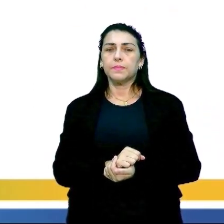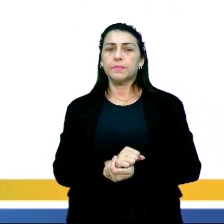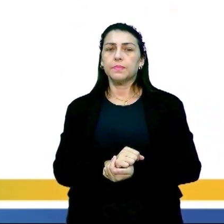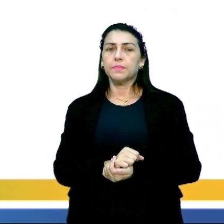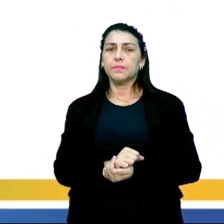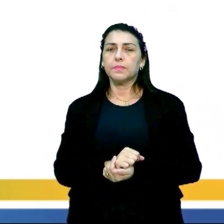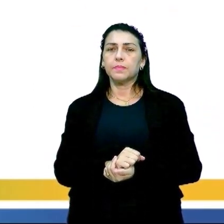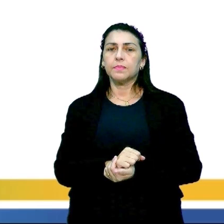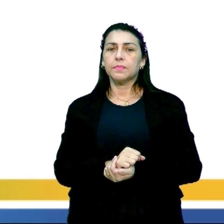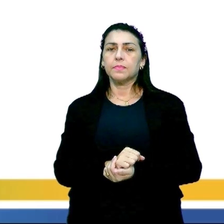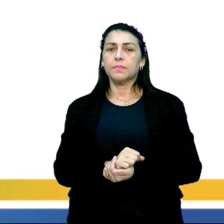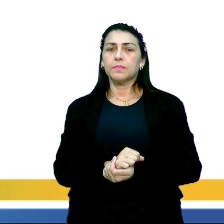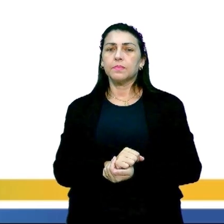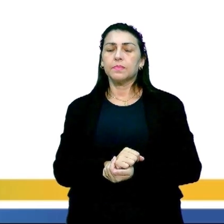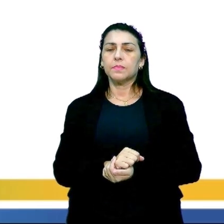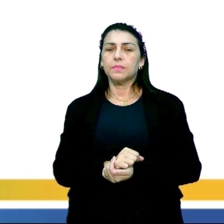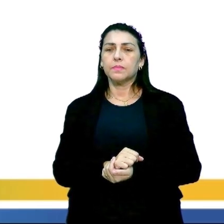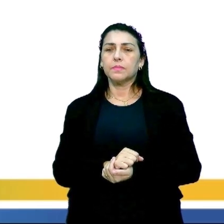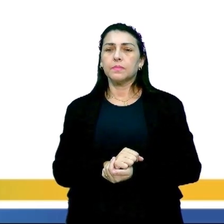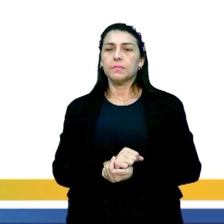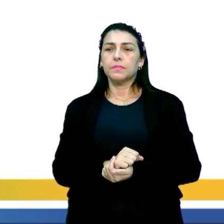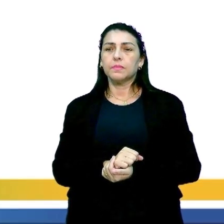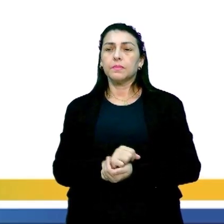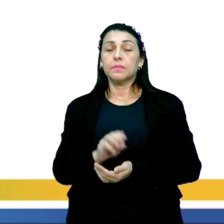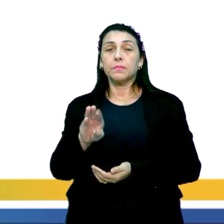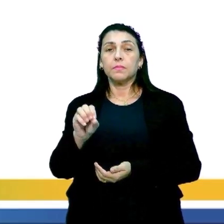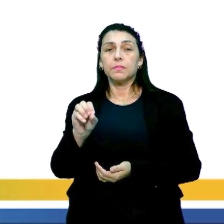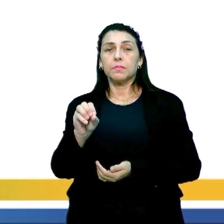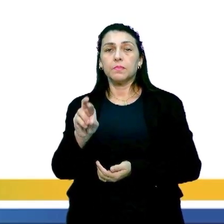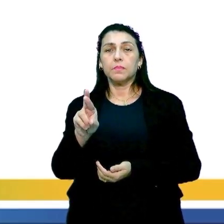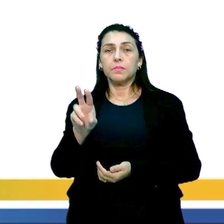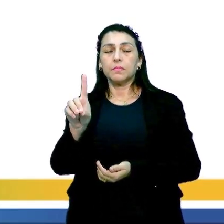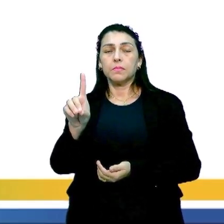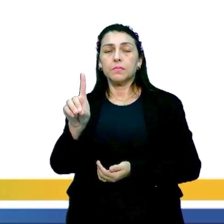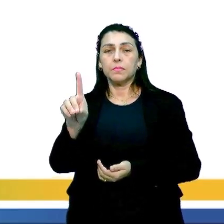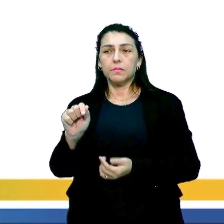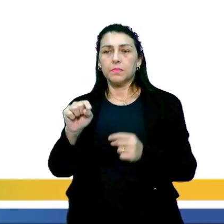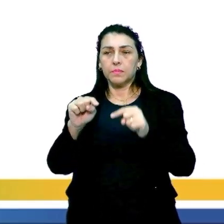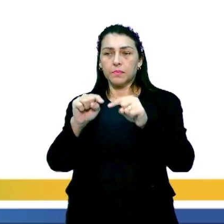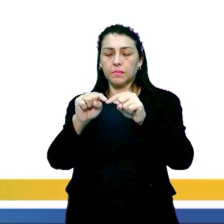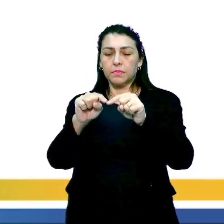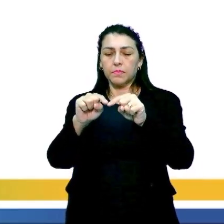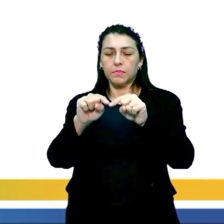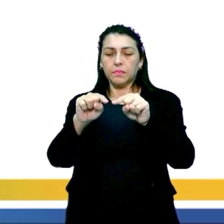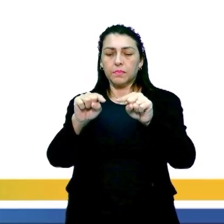vou para cá. A borda deles